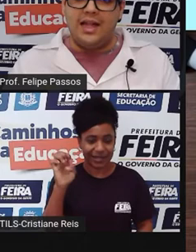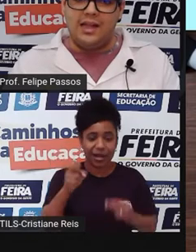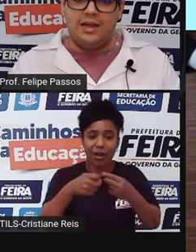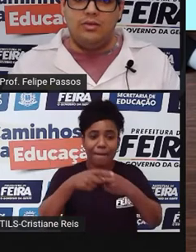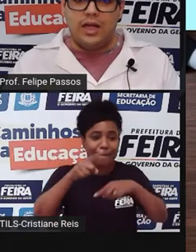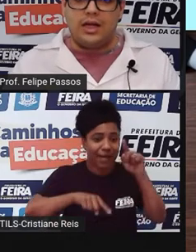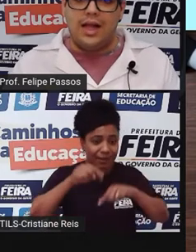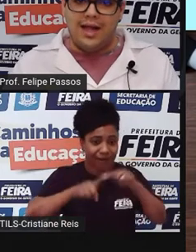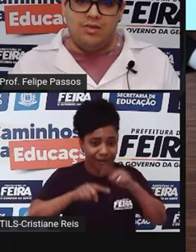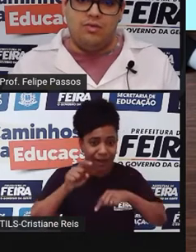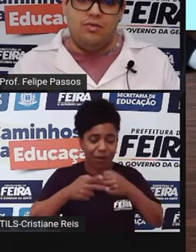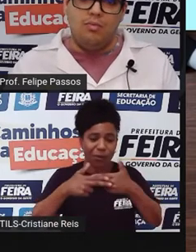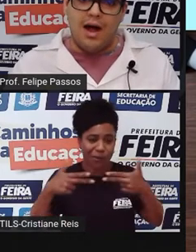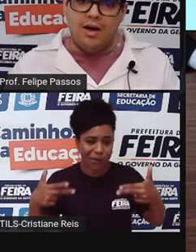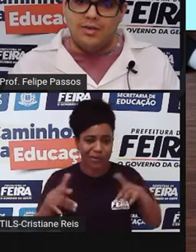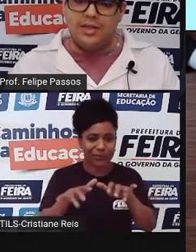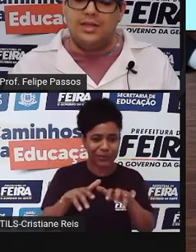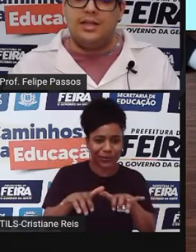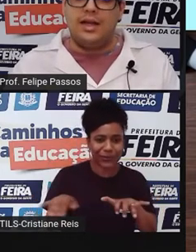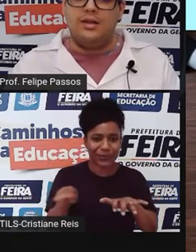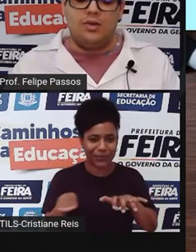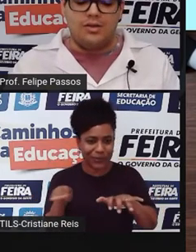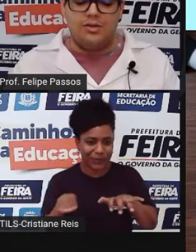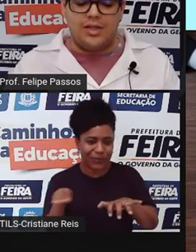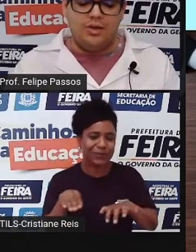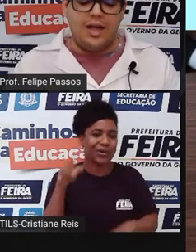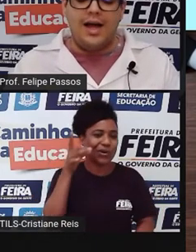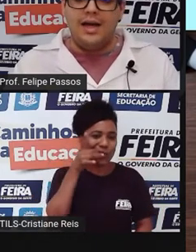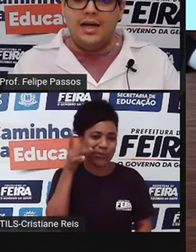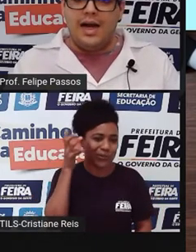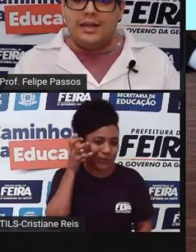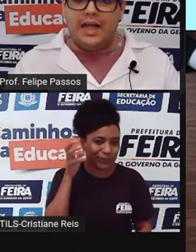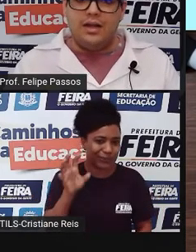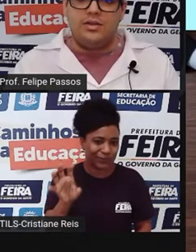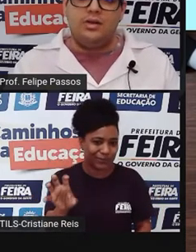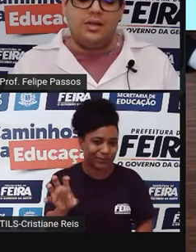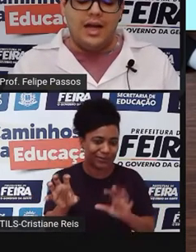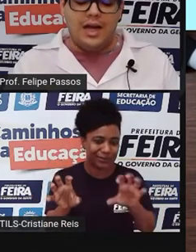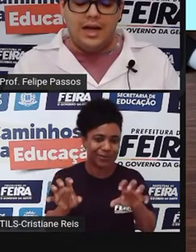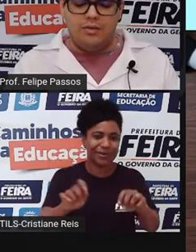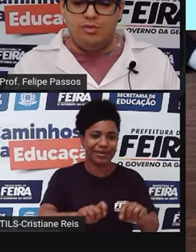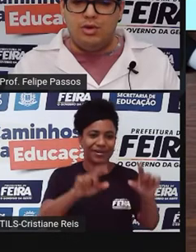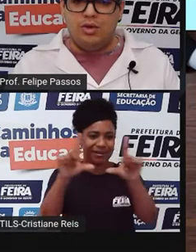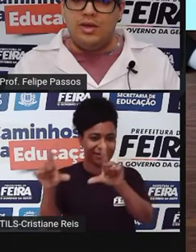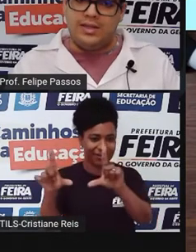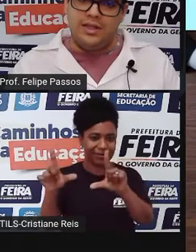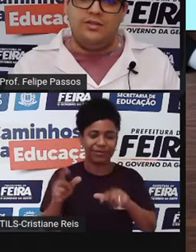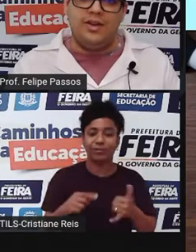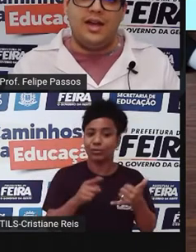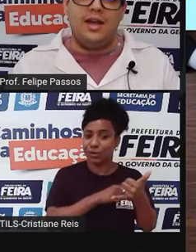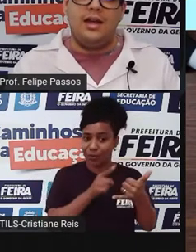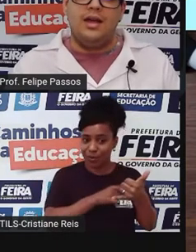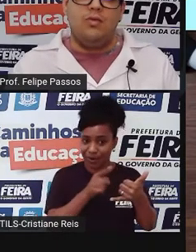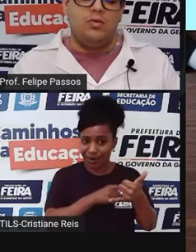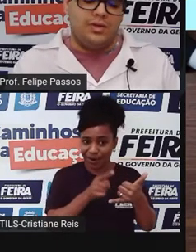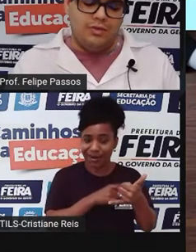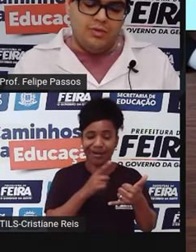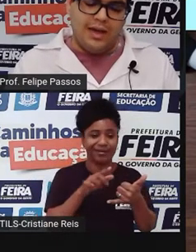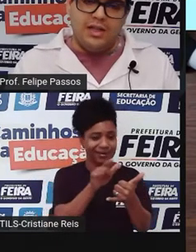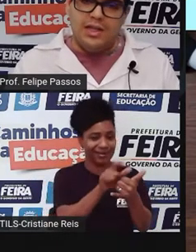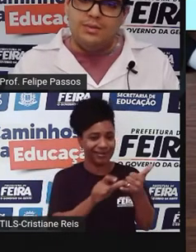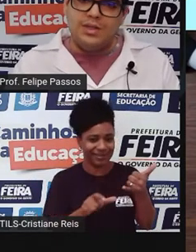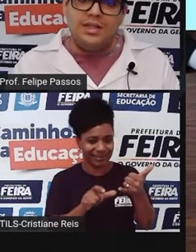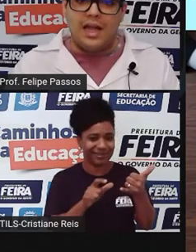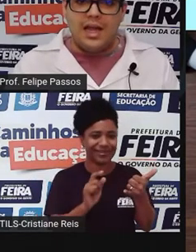a tela, o teclado, o mouse, né? No caso do celular, a tela do celular, os botões, se tiver,